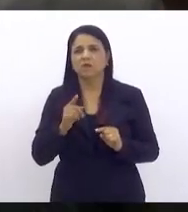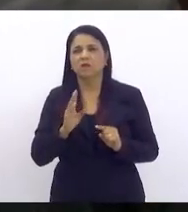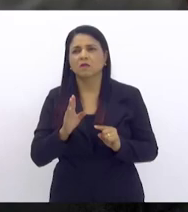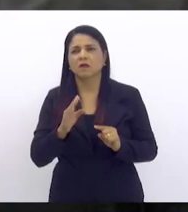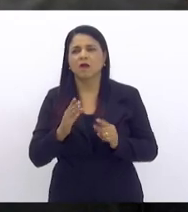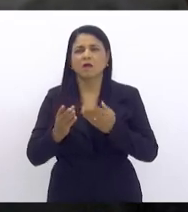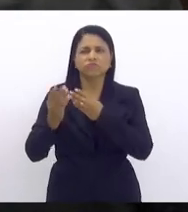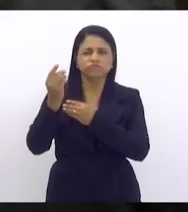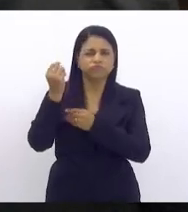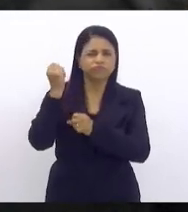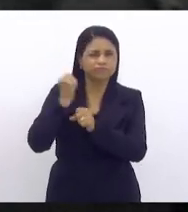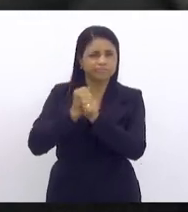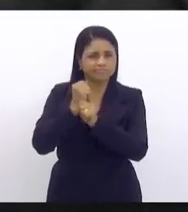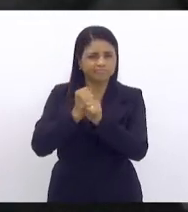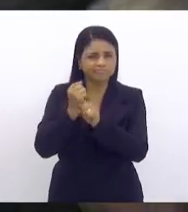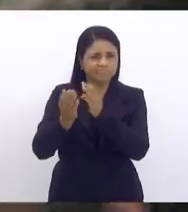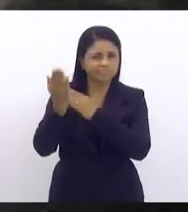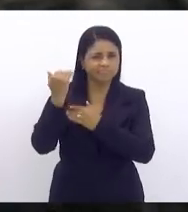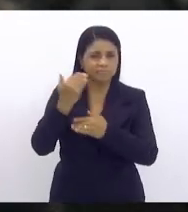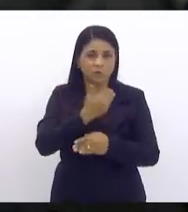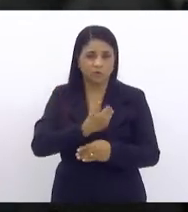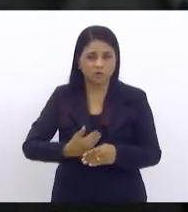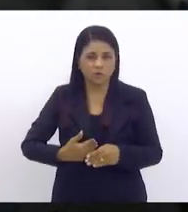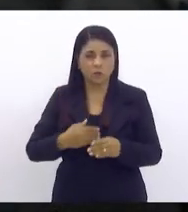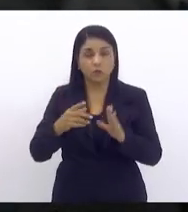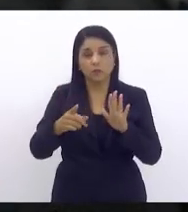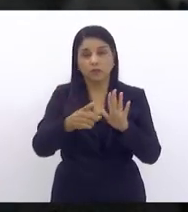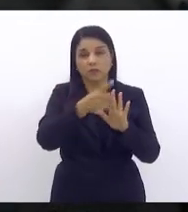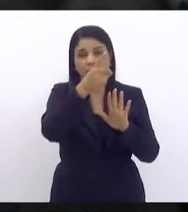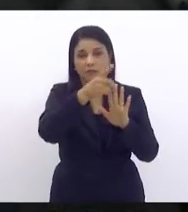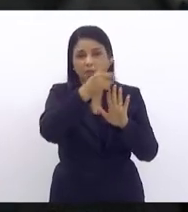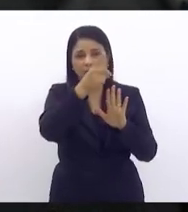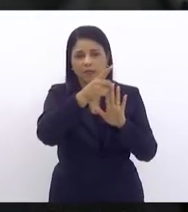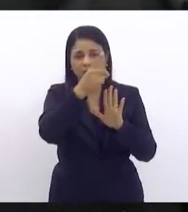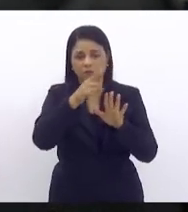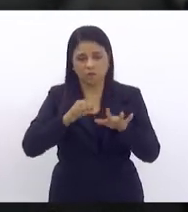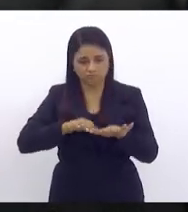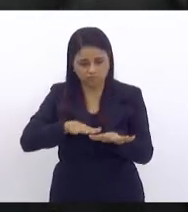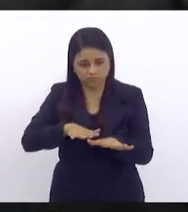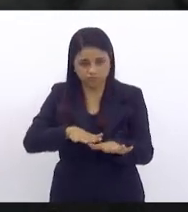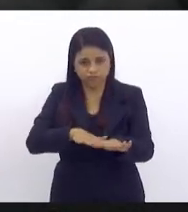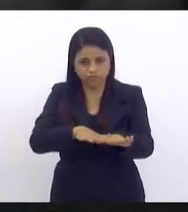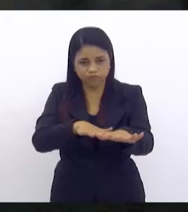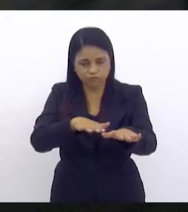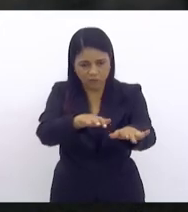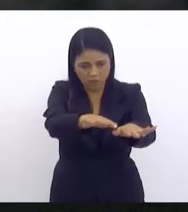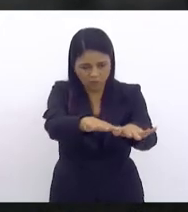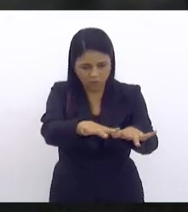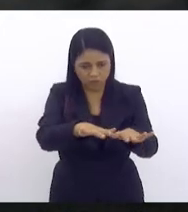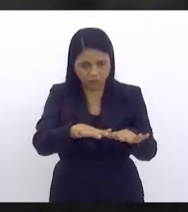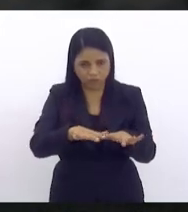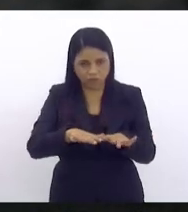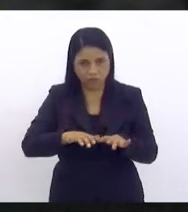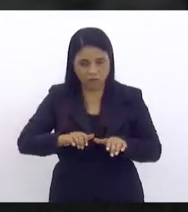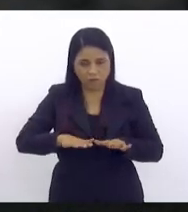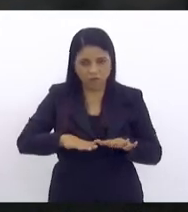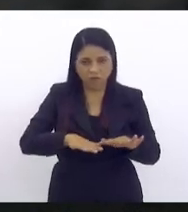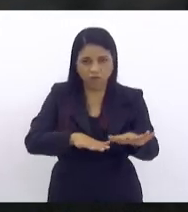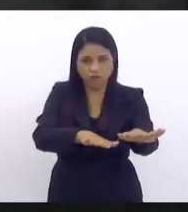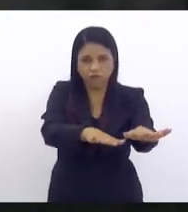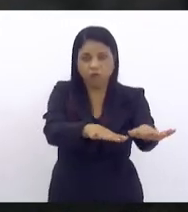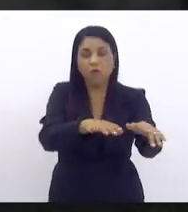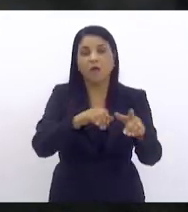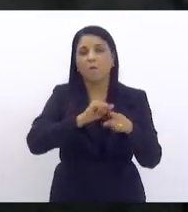Há muito tempo atrás, no governo, a gente criou um decreto de asfalto borracha para melhorar as rodovias. Não sei se isso está